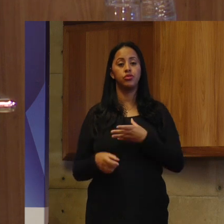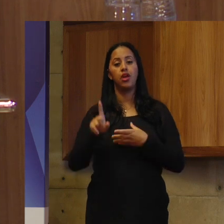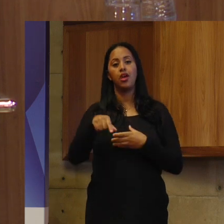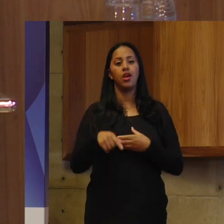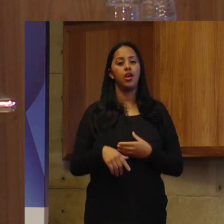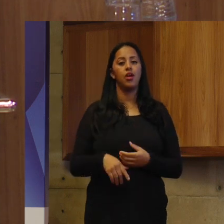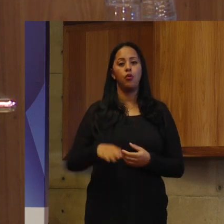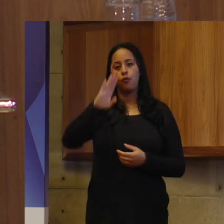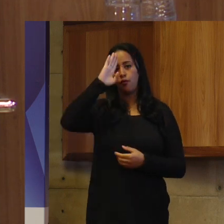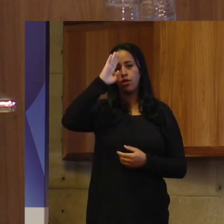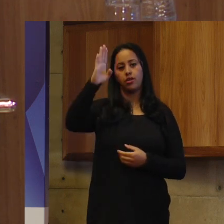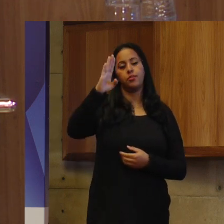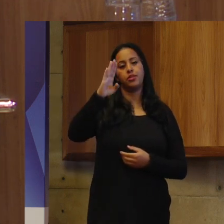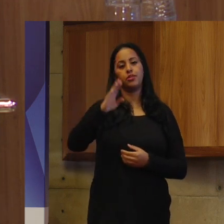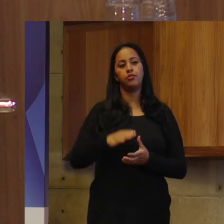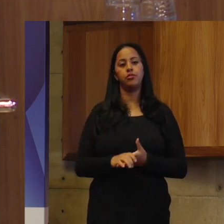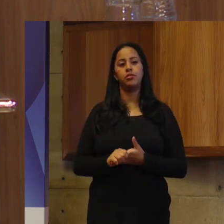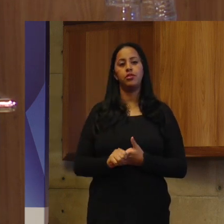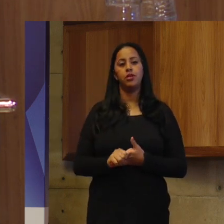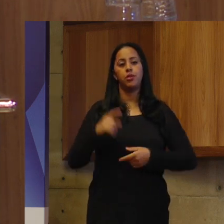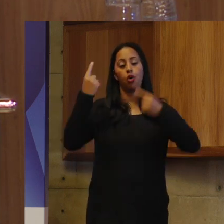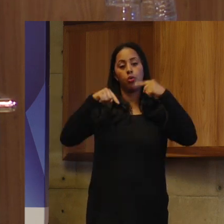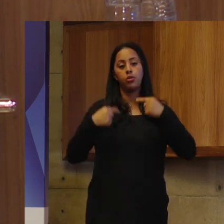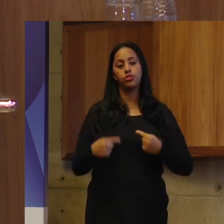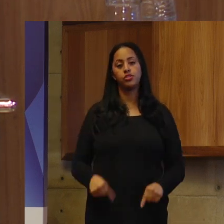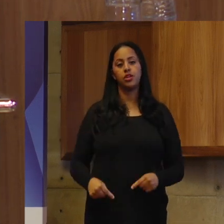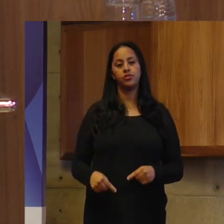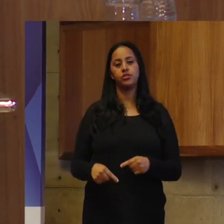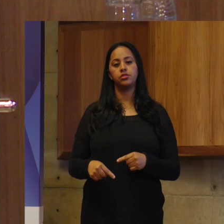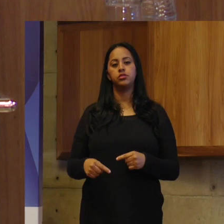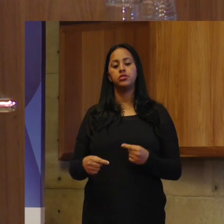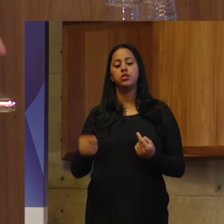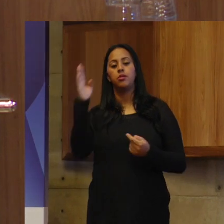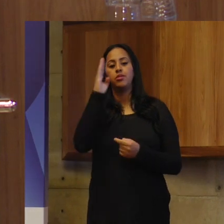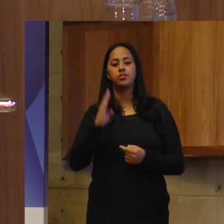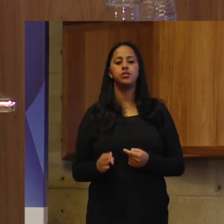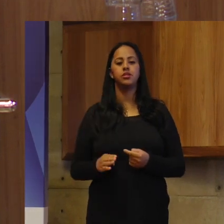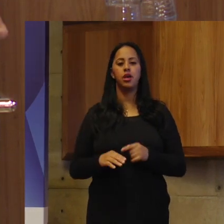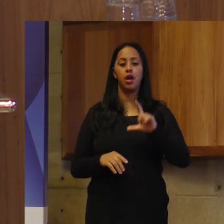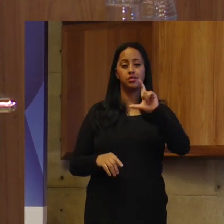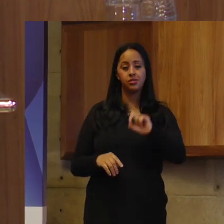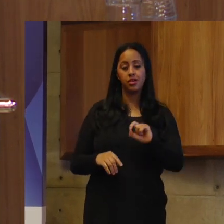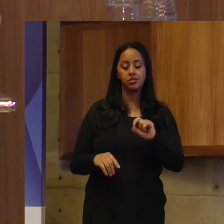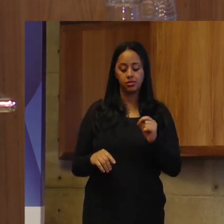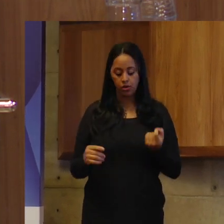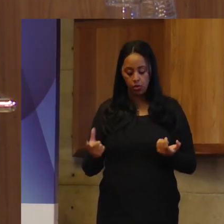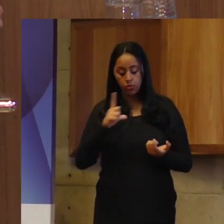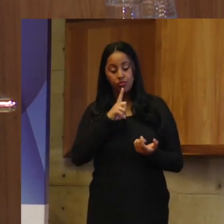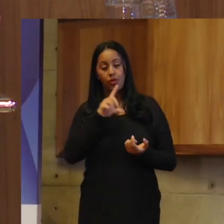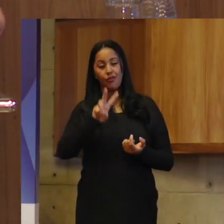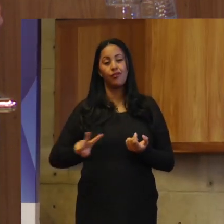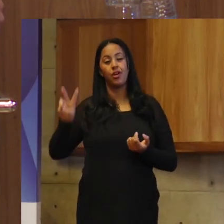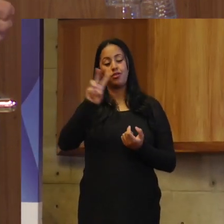premissa fundamental para a elevação da competitividade da economia brasileira, né? Das 10 empresas mundiais com maior valor de mercado, hoje